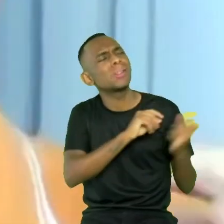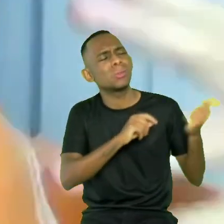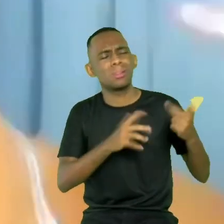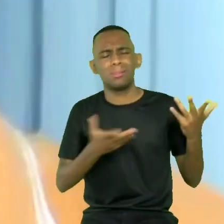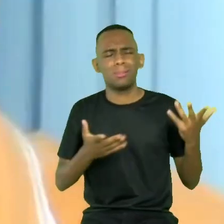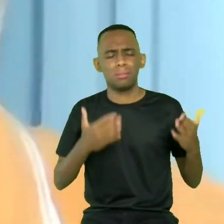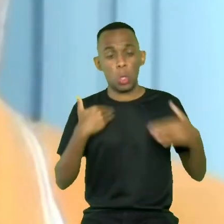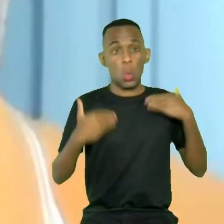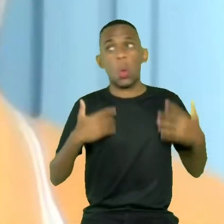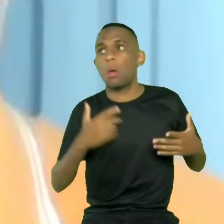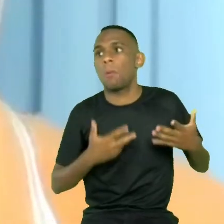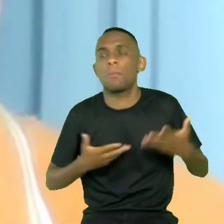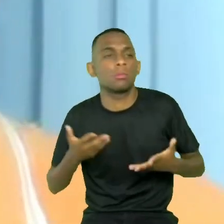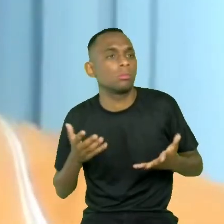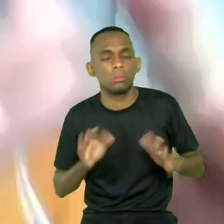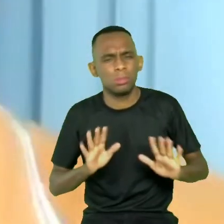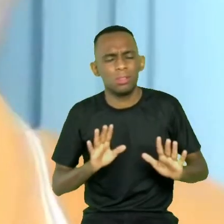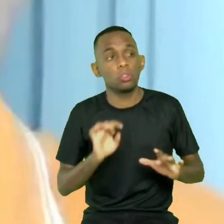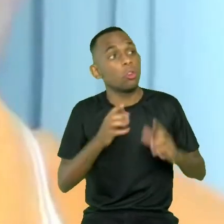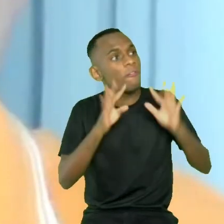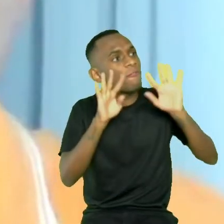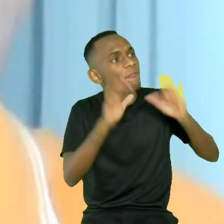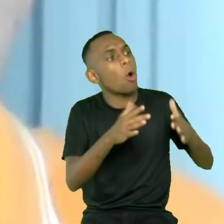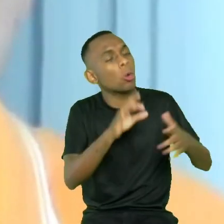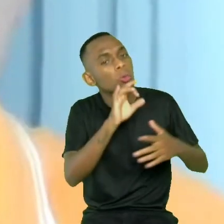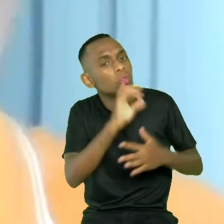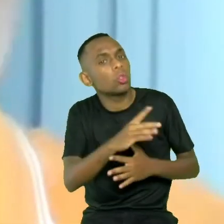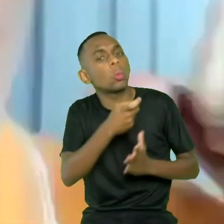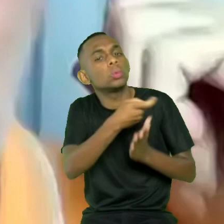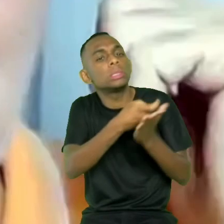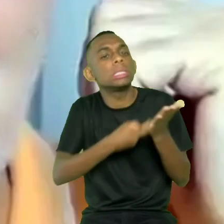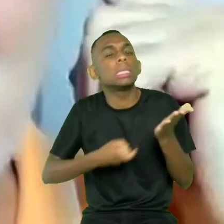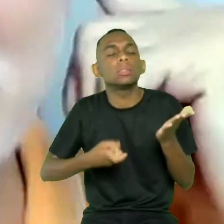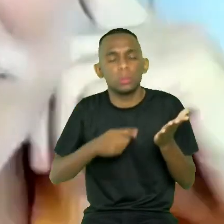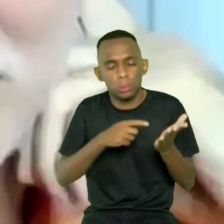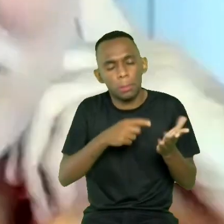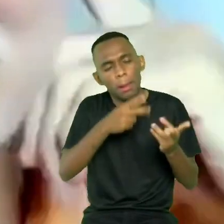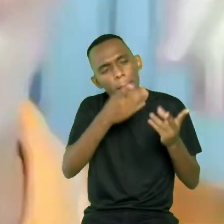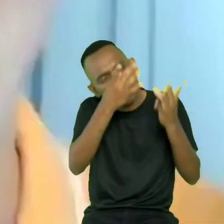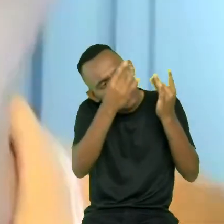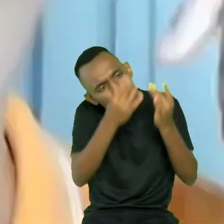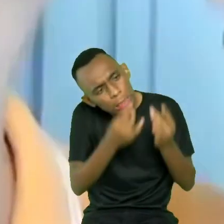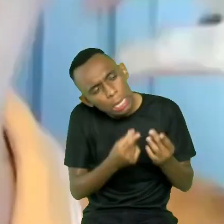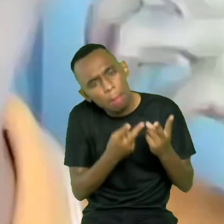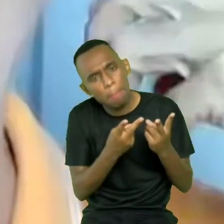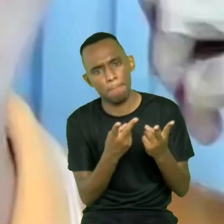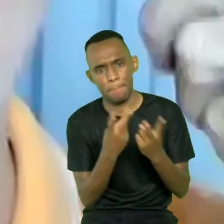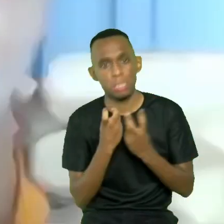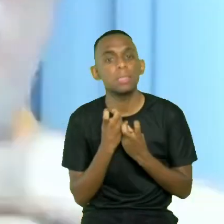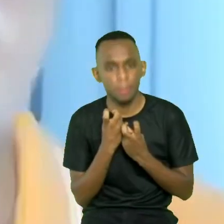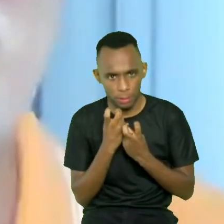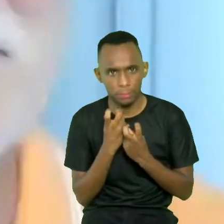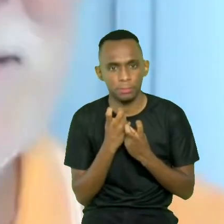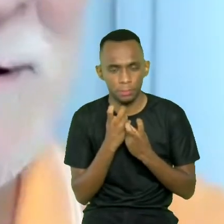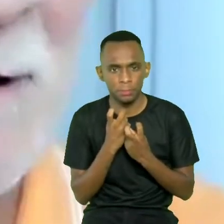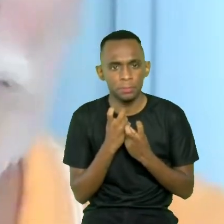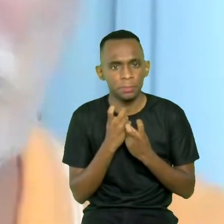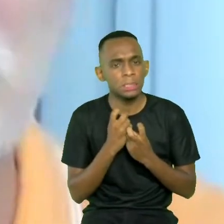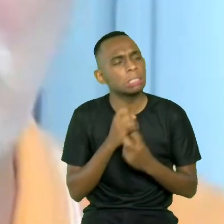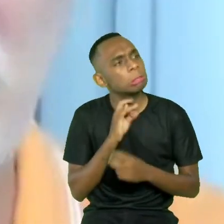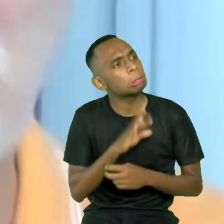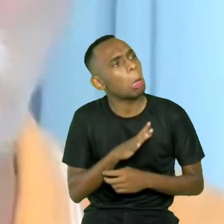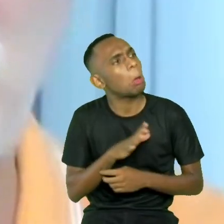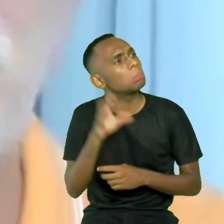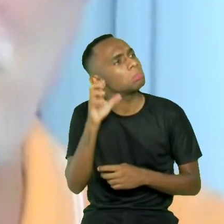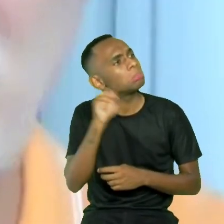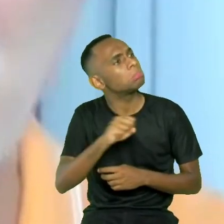espetáculo para eu ver como é que era o espetáculo. Eu ficava só ouvindo e saboreando